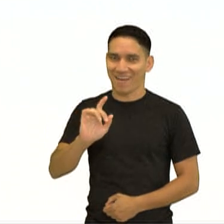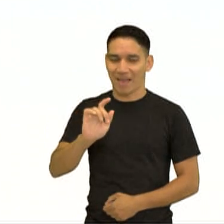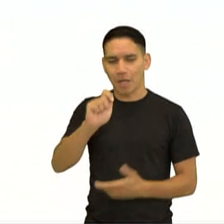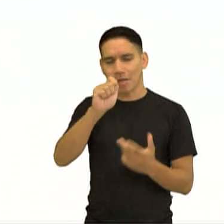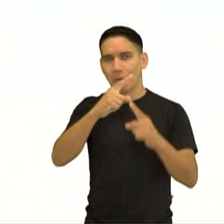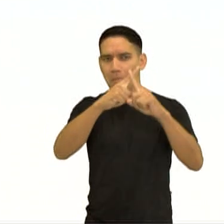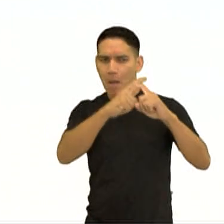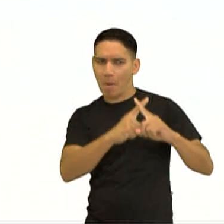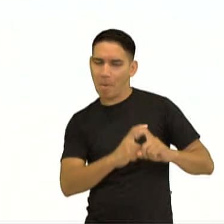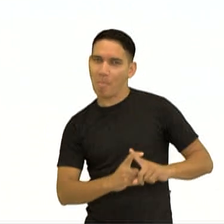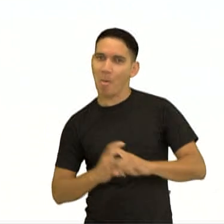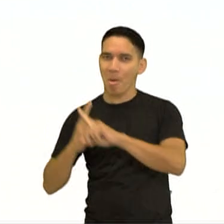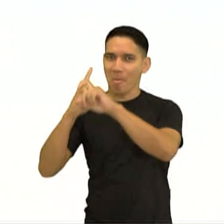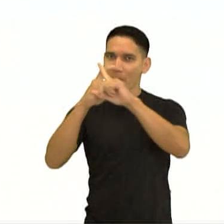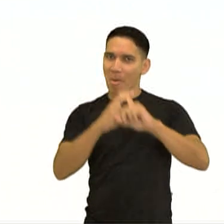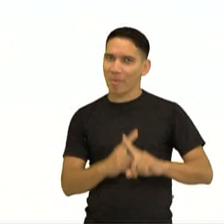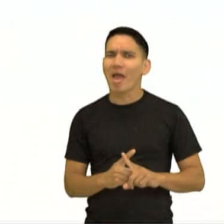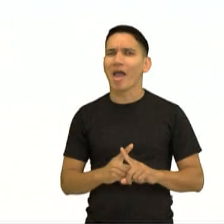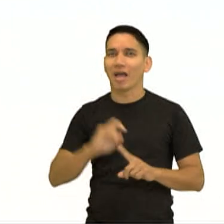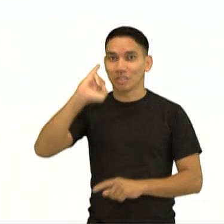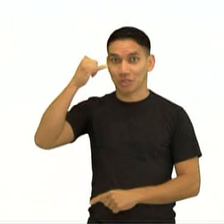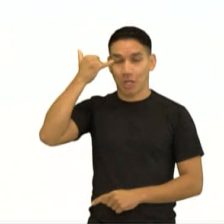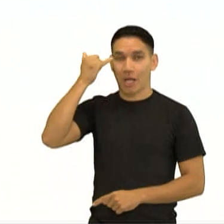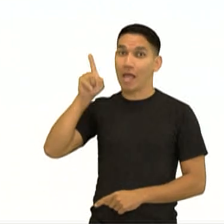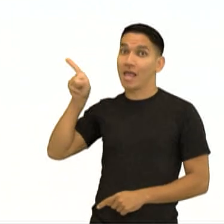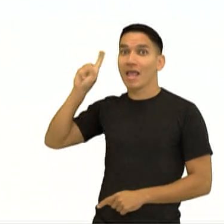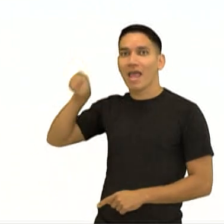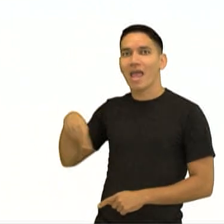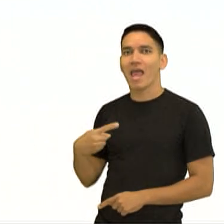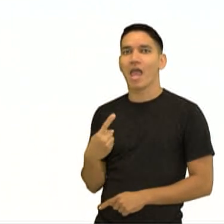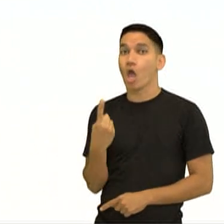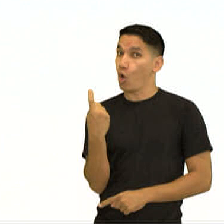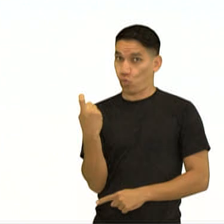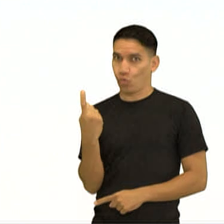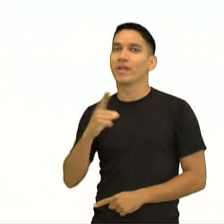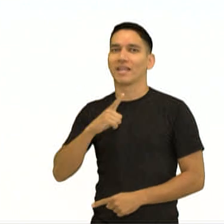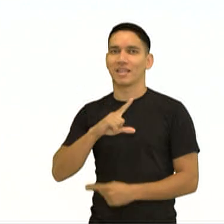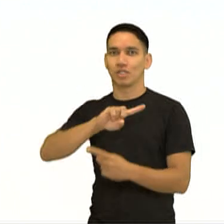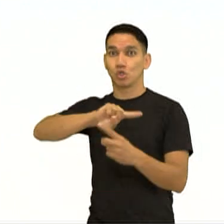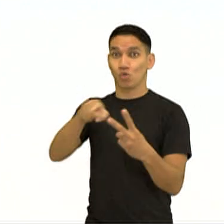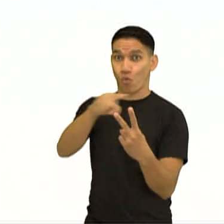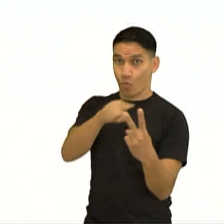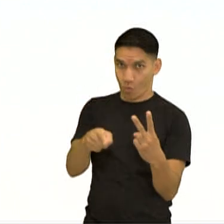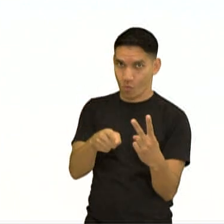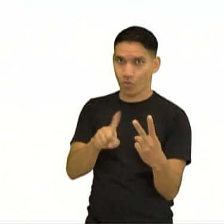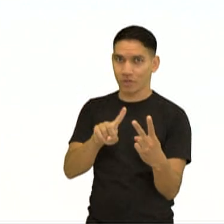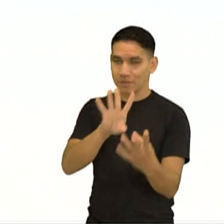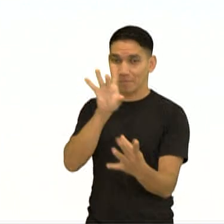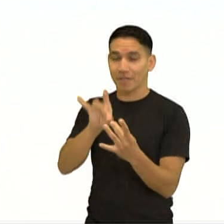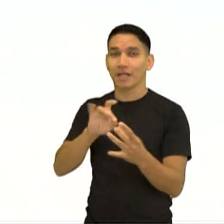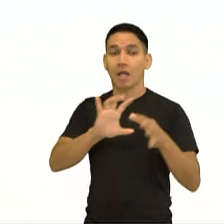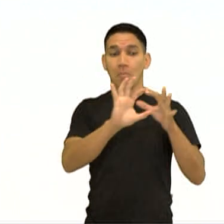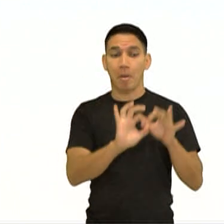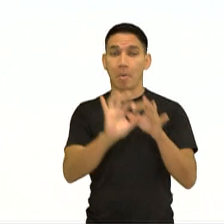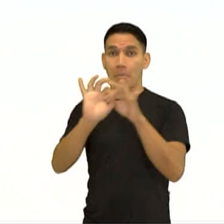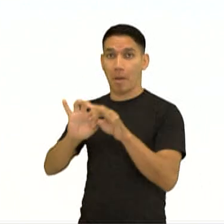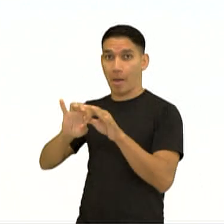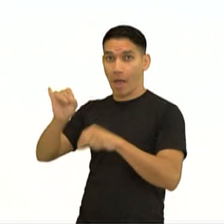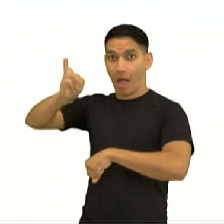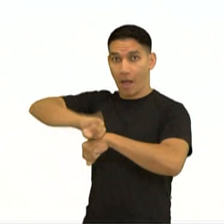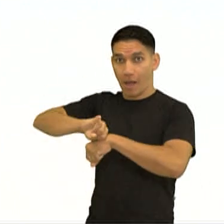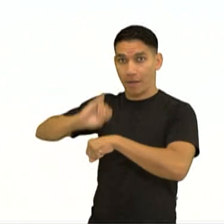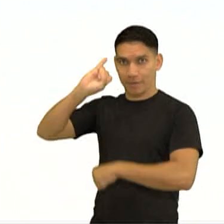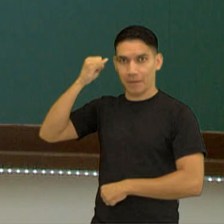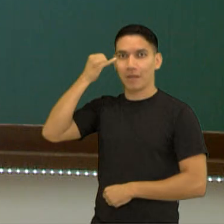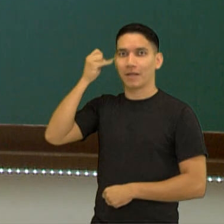Então, esse aqui é um dos mascotes, porque são dois mascotes dos Jogos Olímpicos de Tóquio.